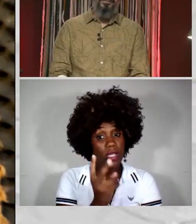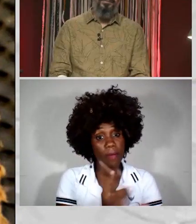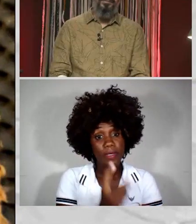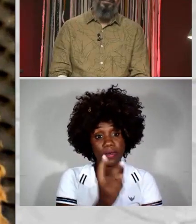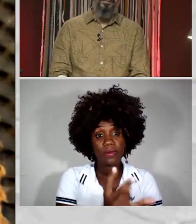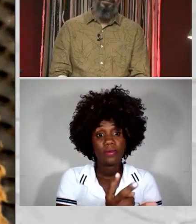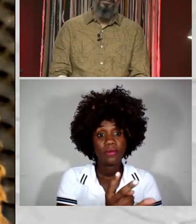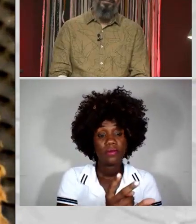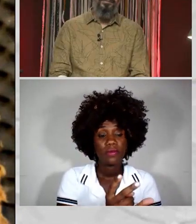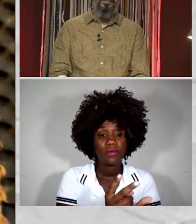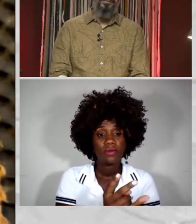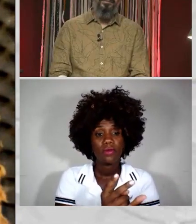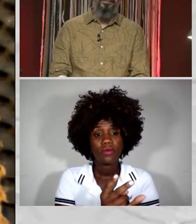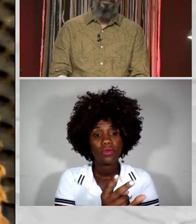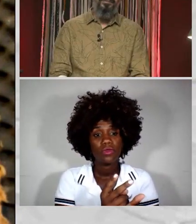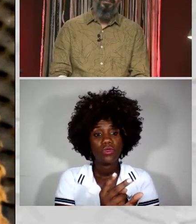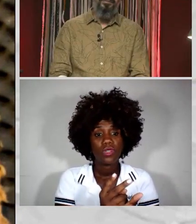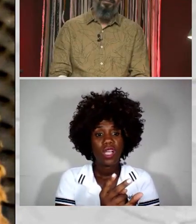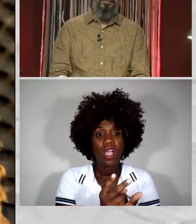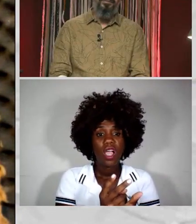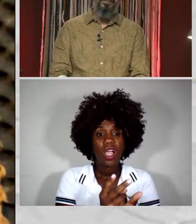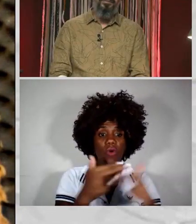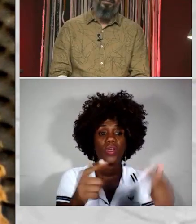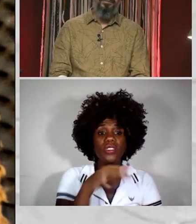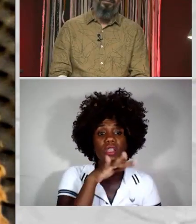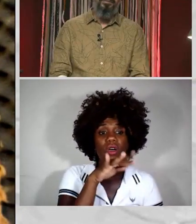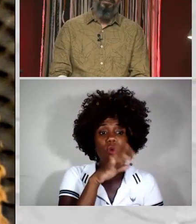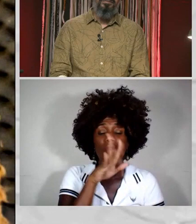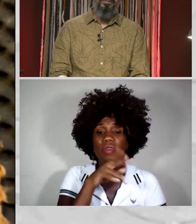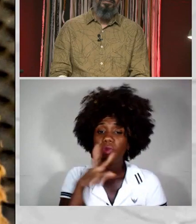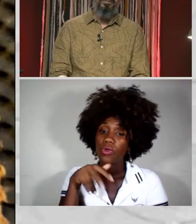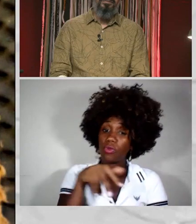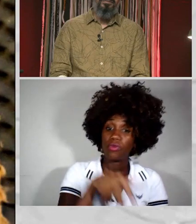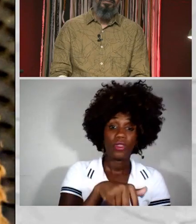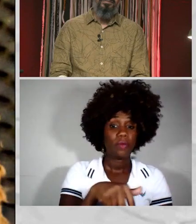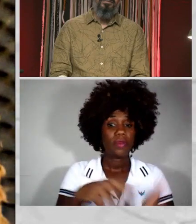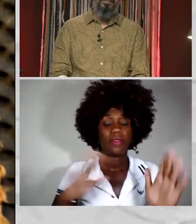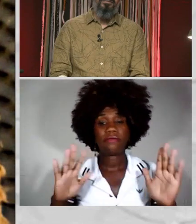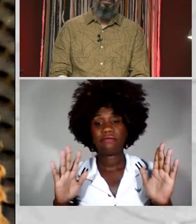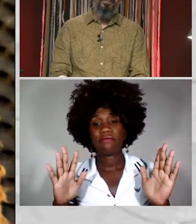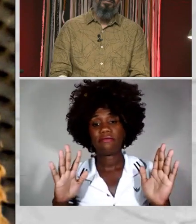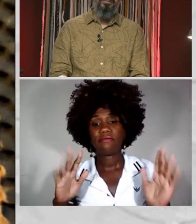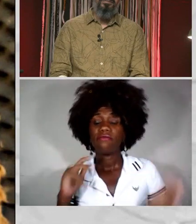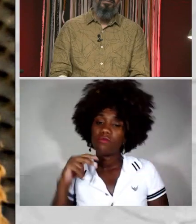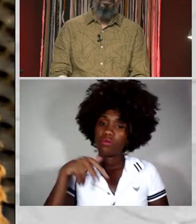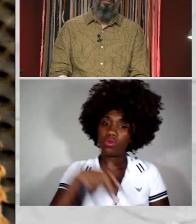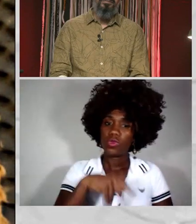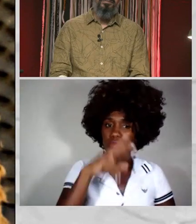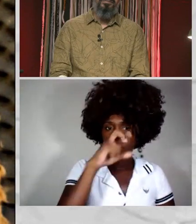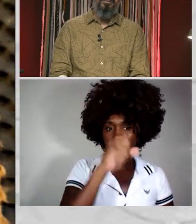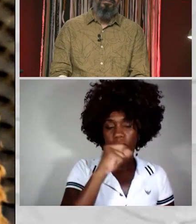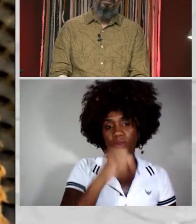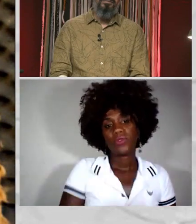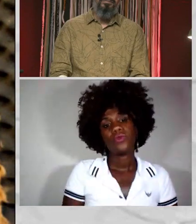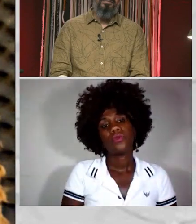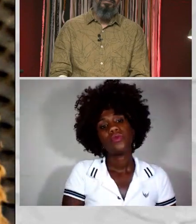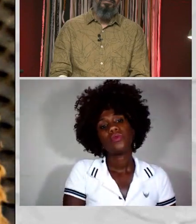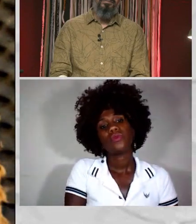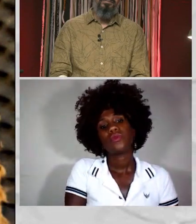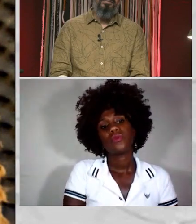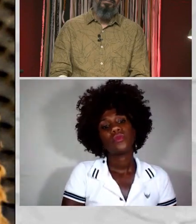o maldito de forma muito firme, muito intensa,